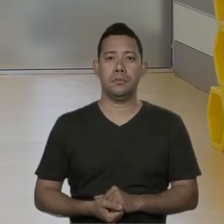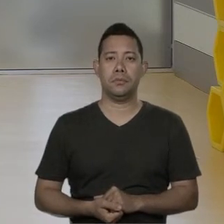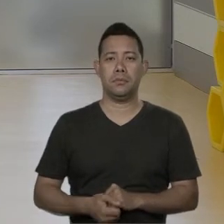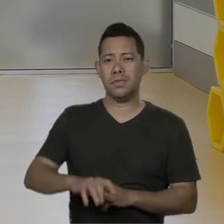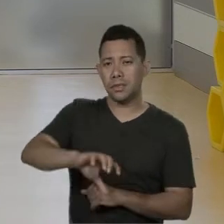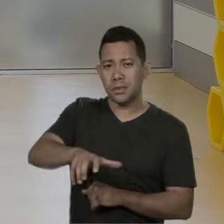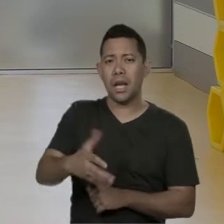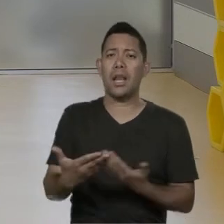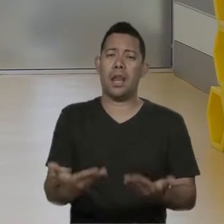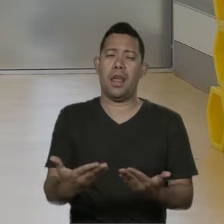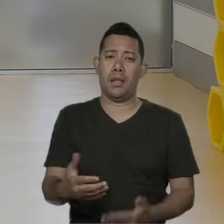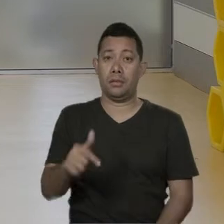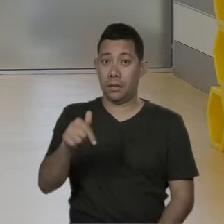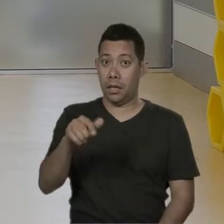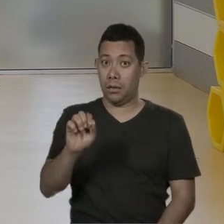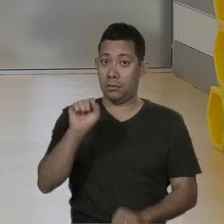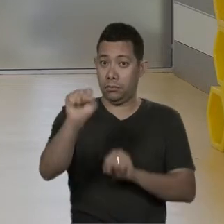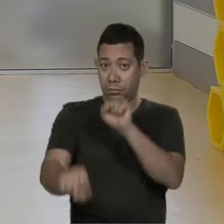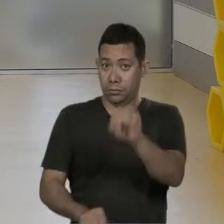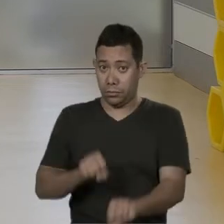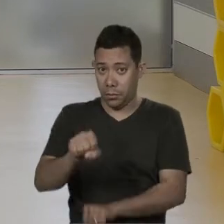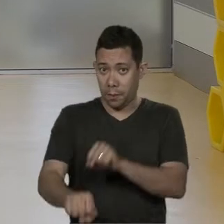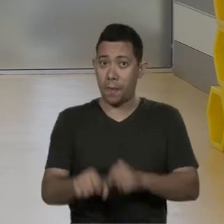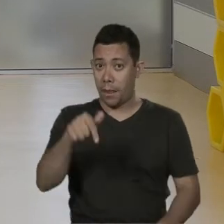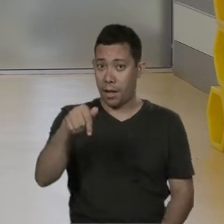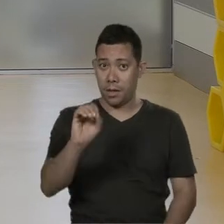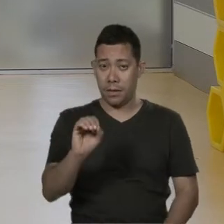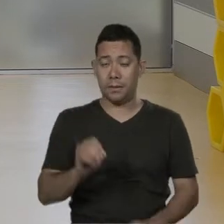Girinho leve, 70 RPM.